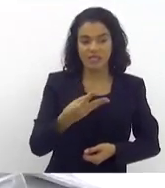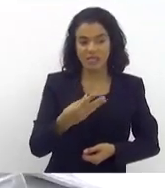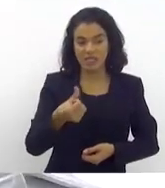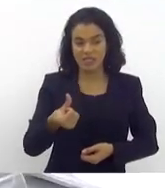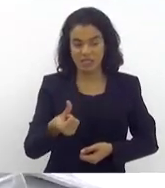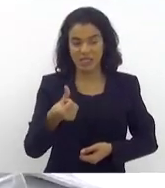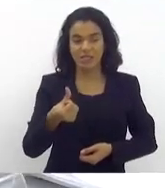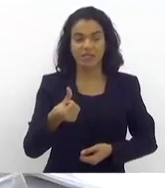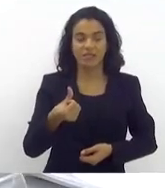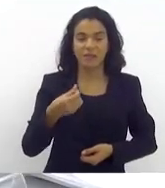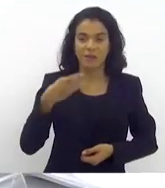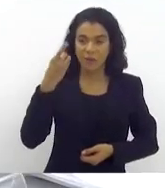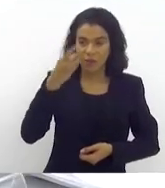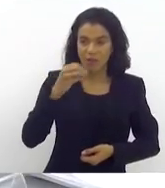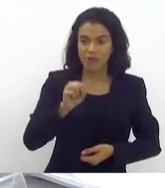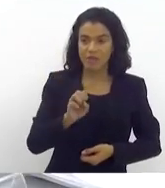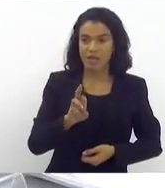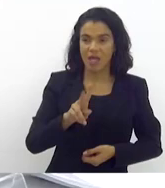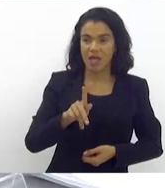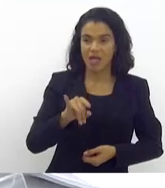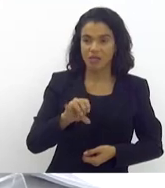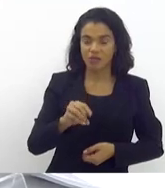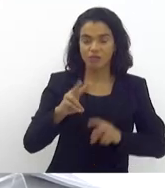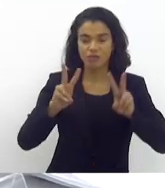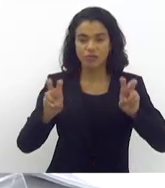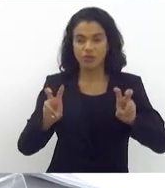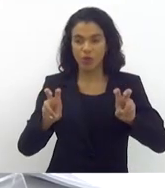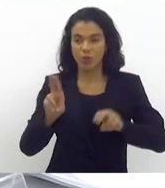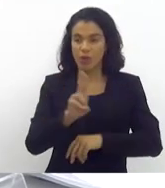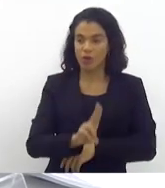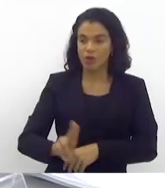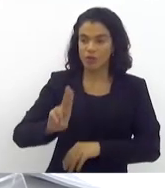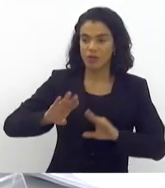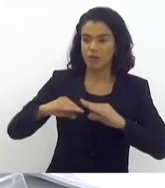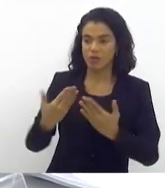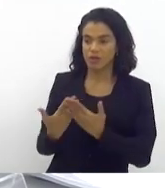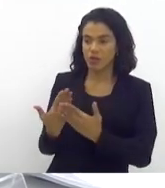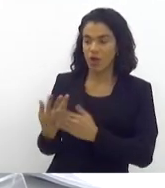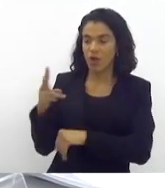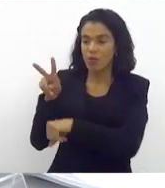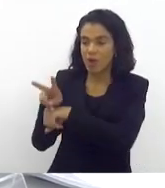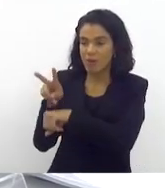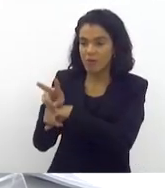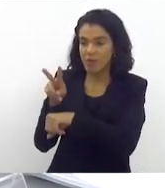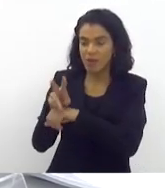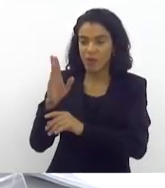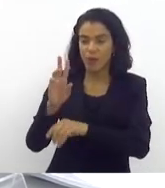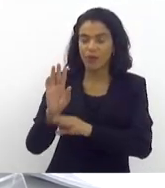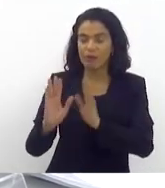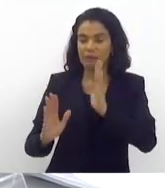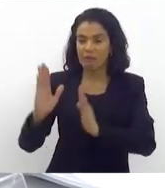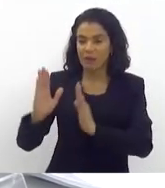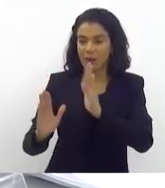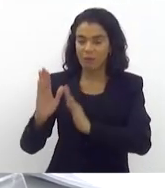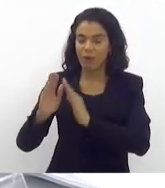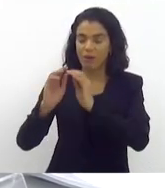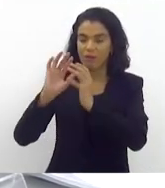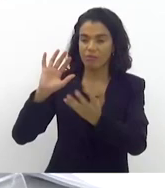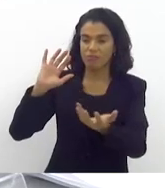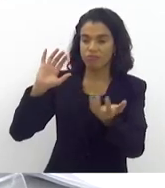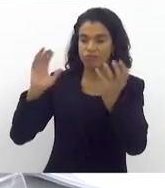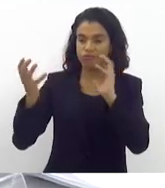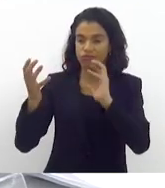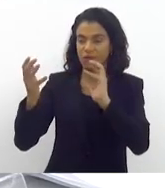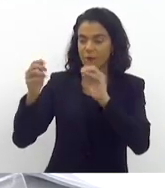23, de autoria do deputado Sérgio Fernandes, que dispõe sobre a utilização de escolas como abrigos temporários em casos de desastres naturais.